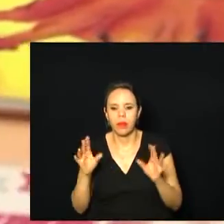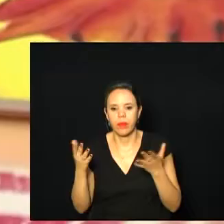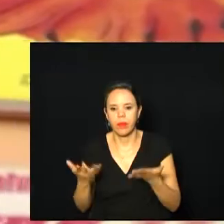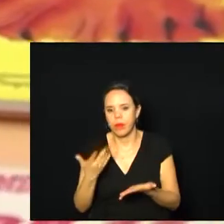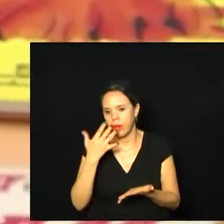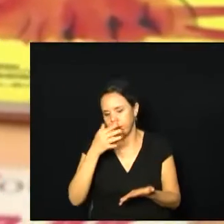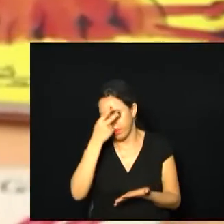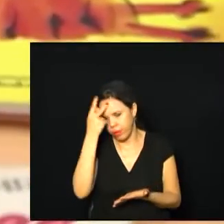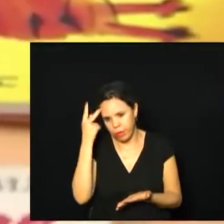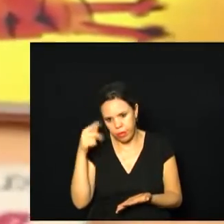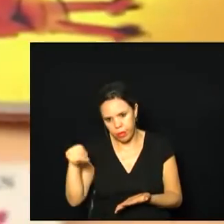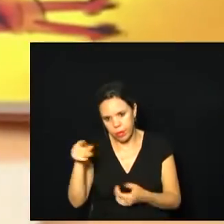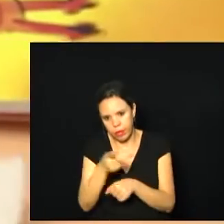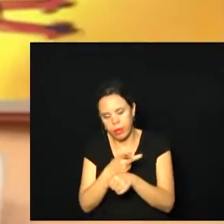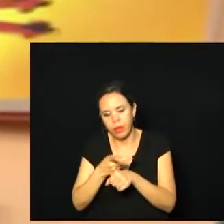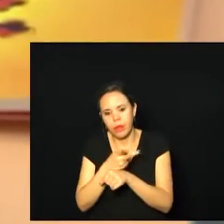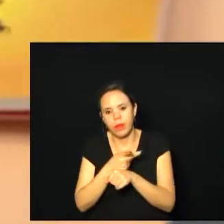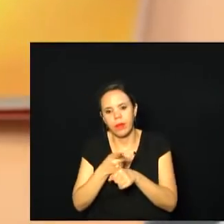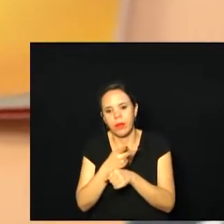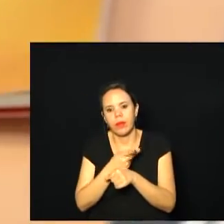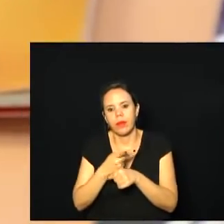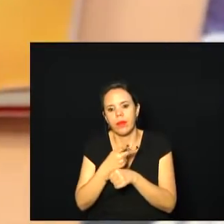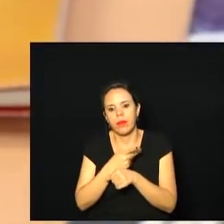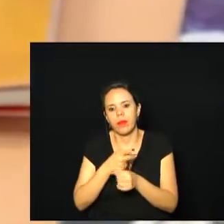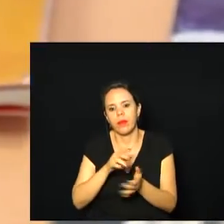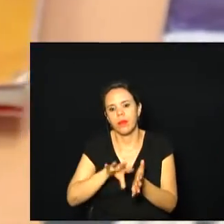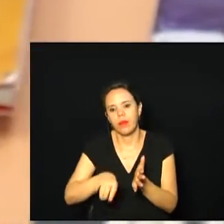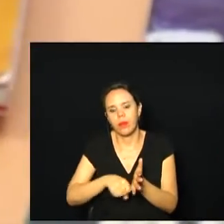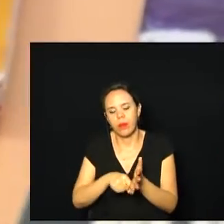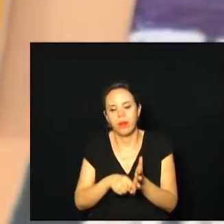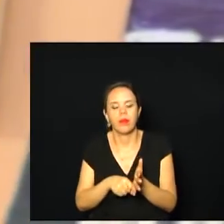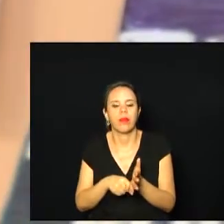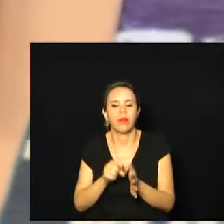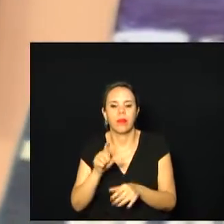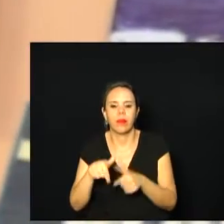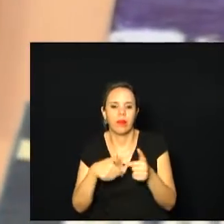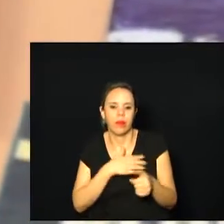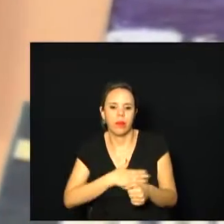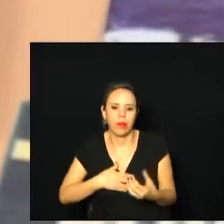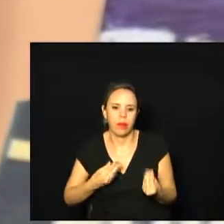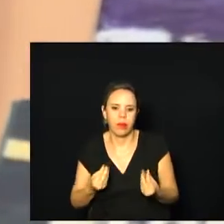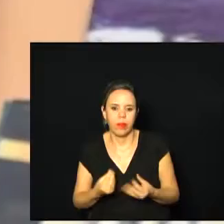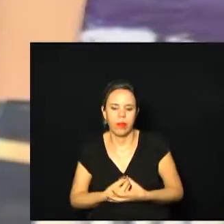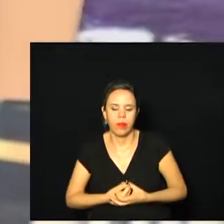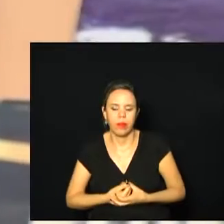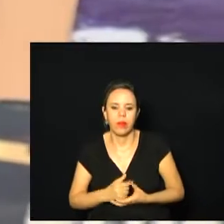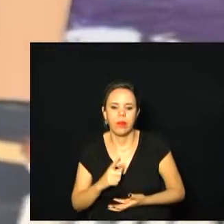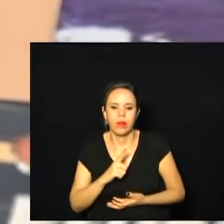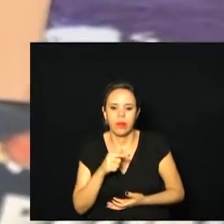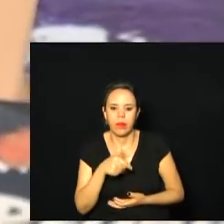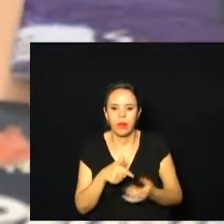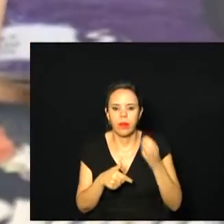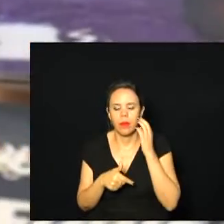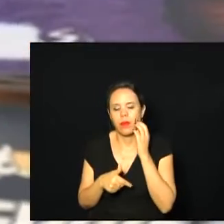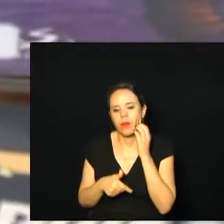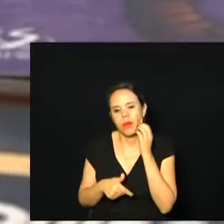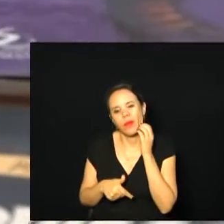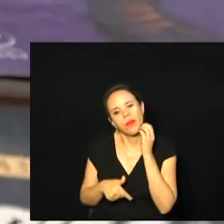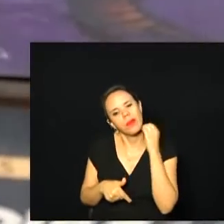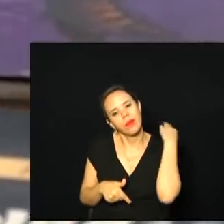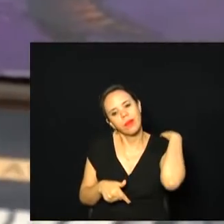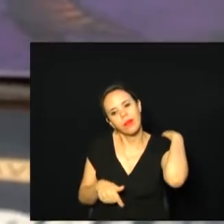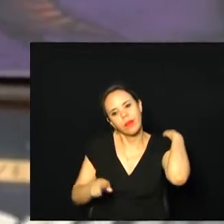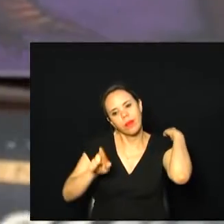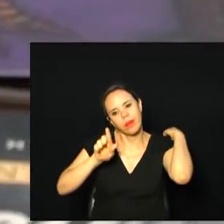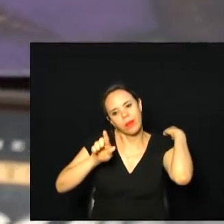que as pessoas procuram, retiram e acabam gostando muito. Tem aqui o Guilherme Augusto